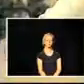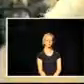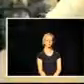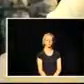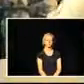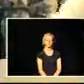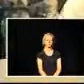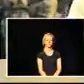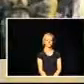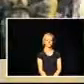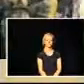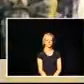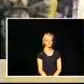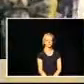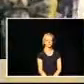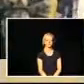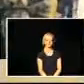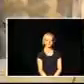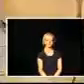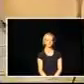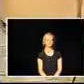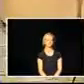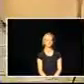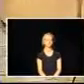Só a doação de rua.